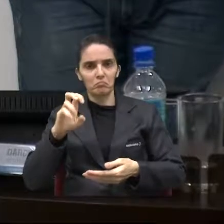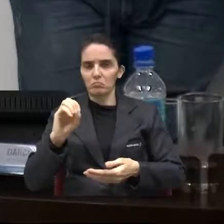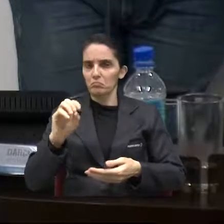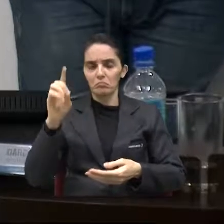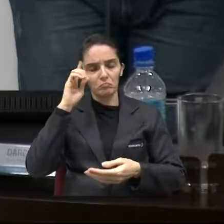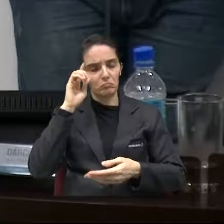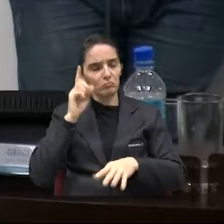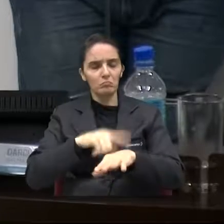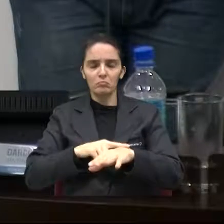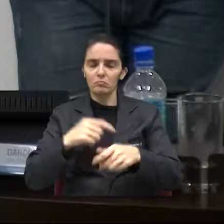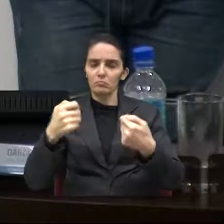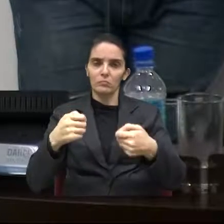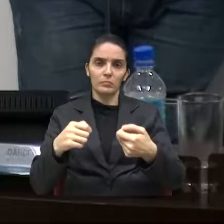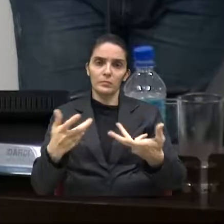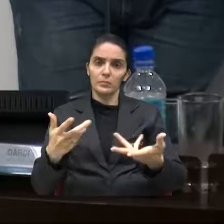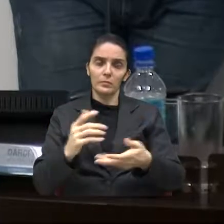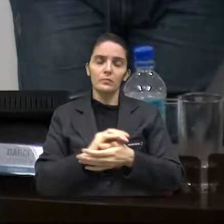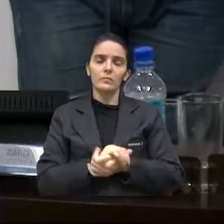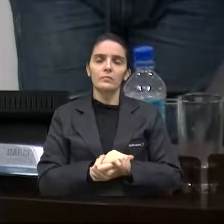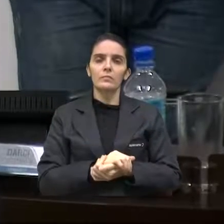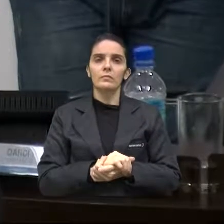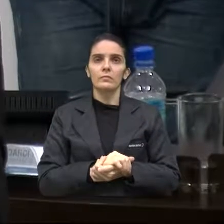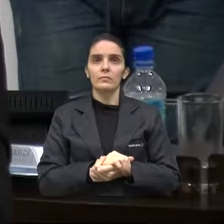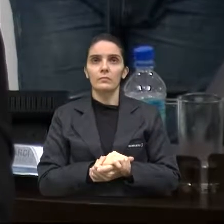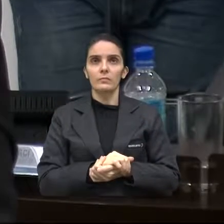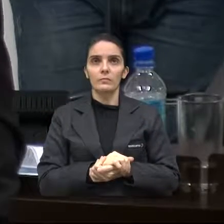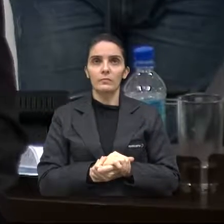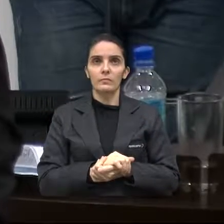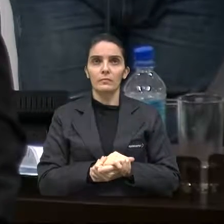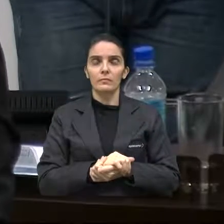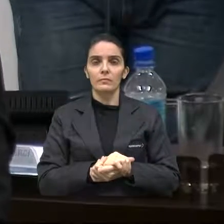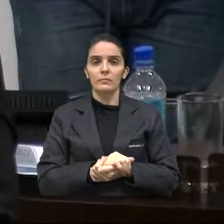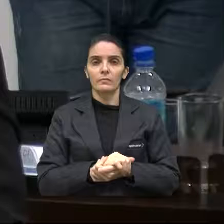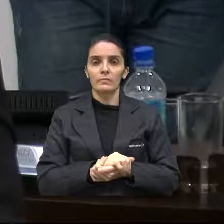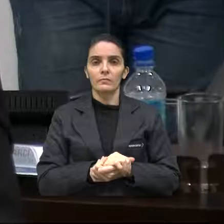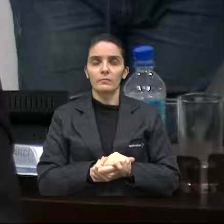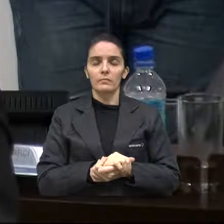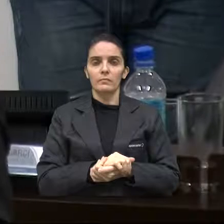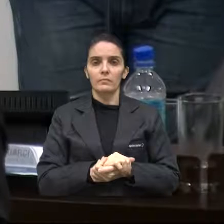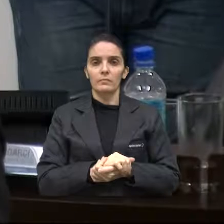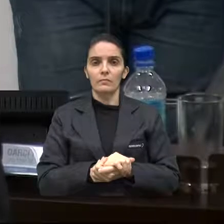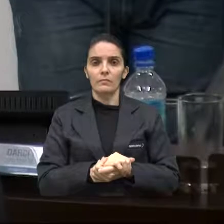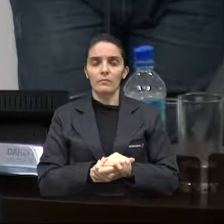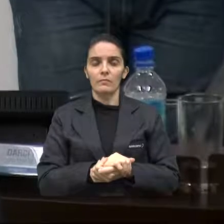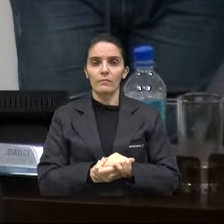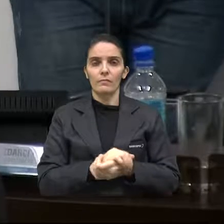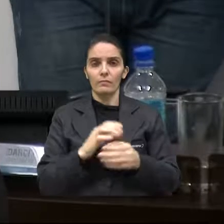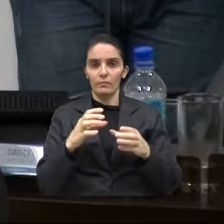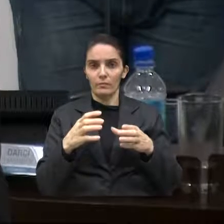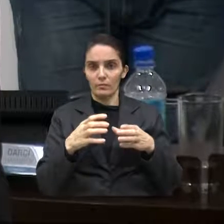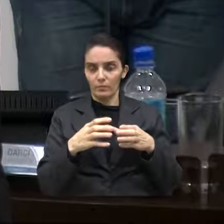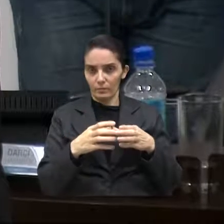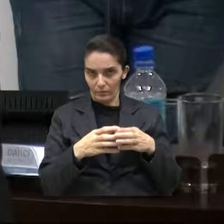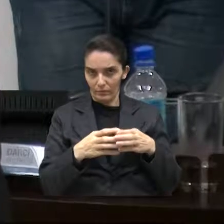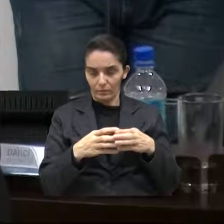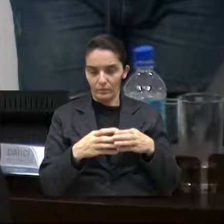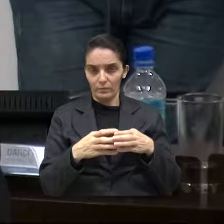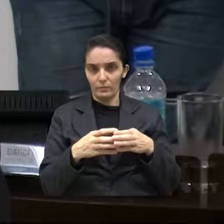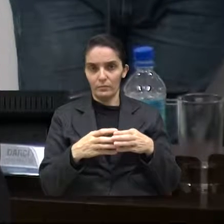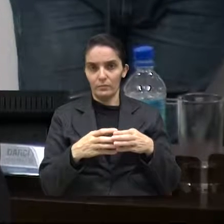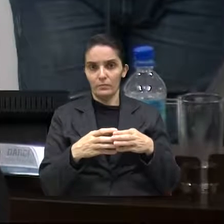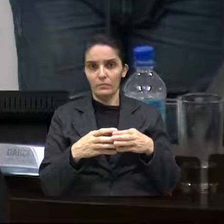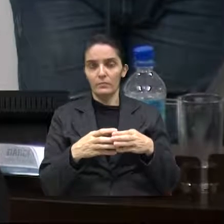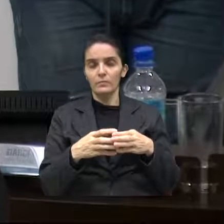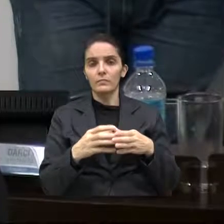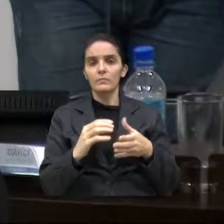tempo que for necessário para poder deliberar o projeto. A comissão, chamamos, no